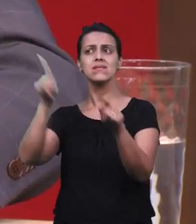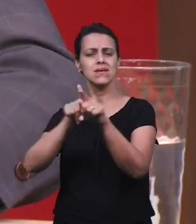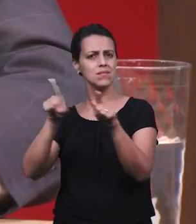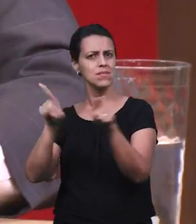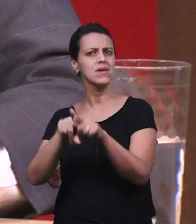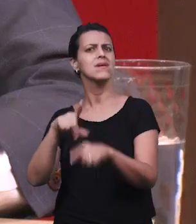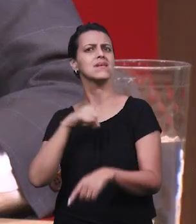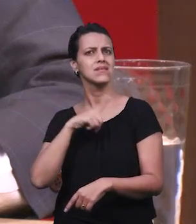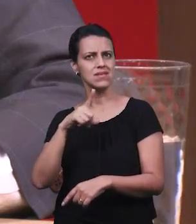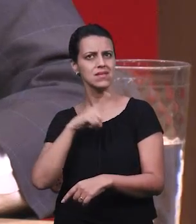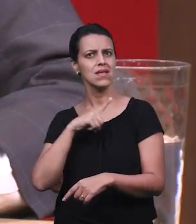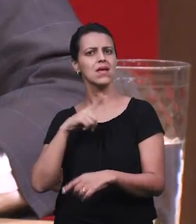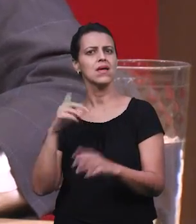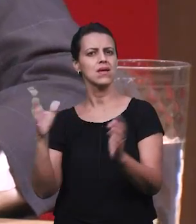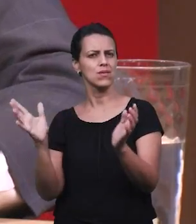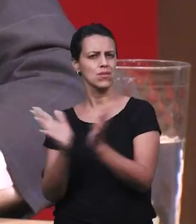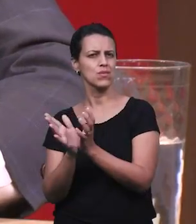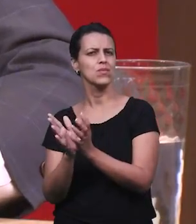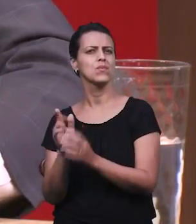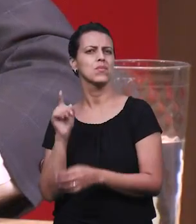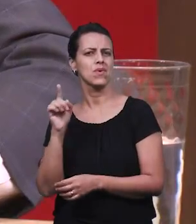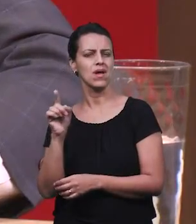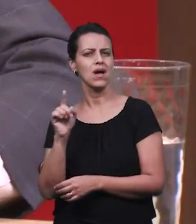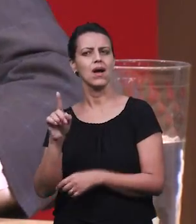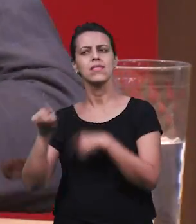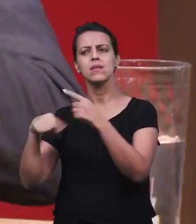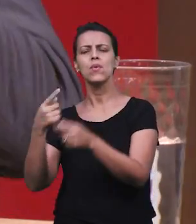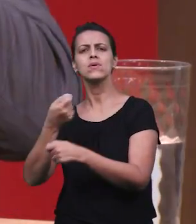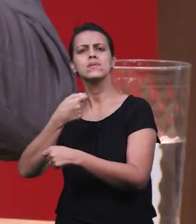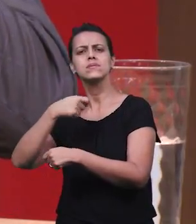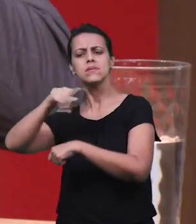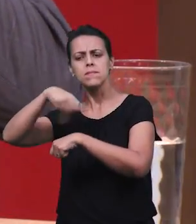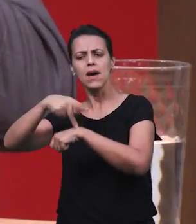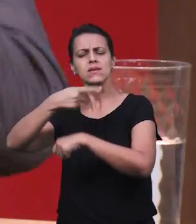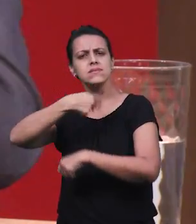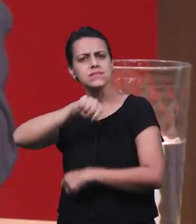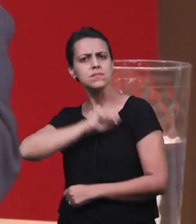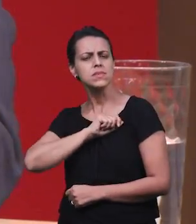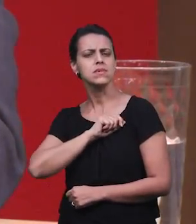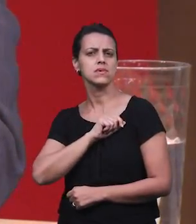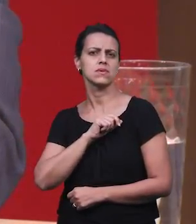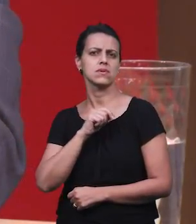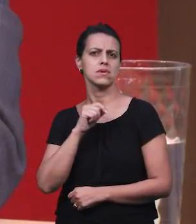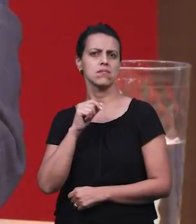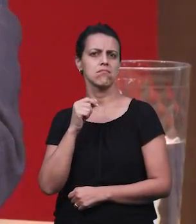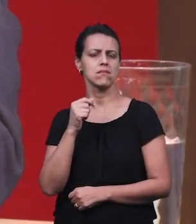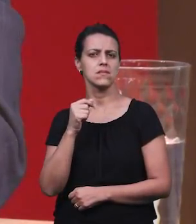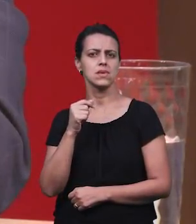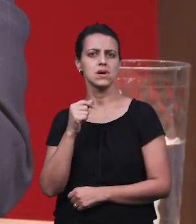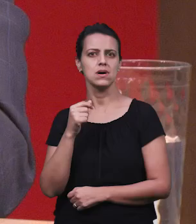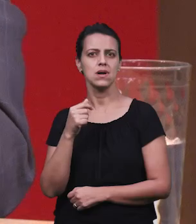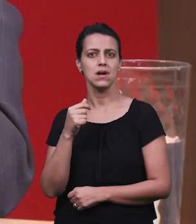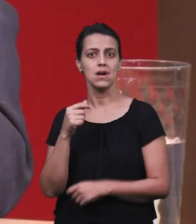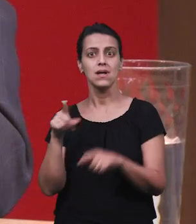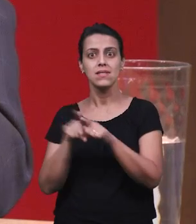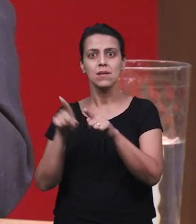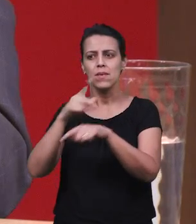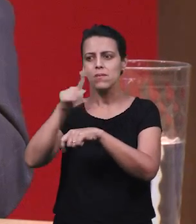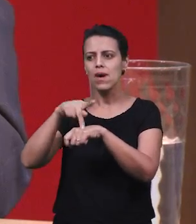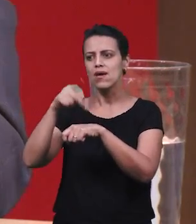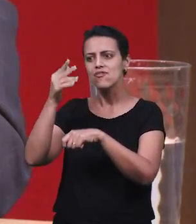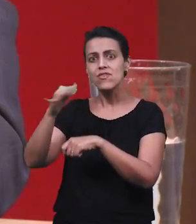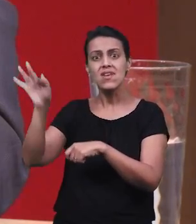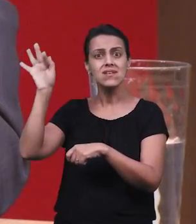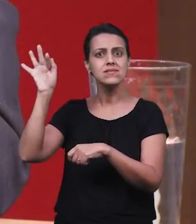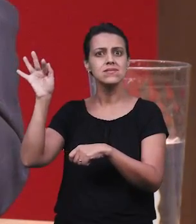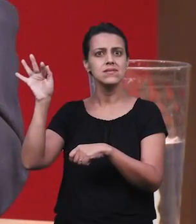veio, atraída também por contatos também, um pequeno grupo da Espanha, entendeu? E da França,